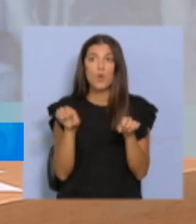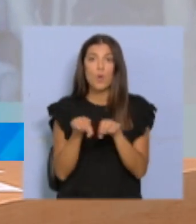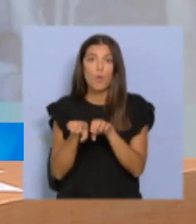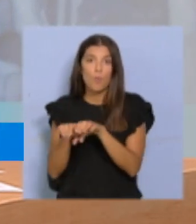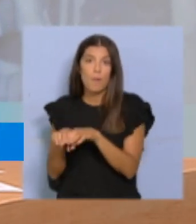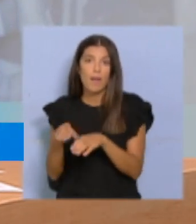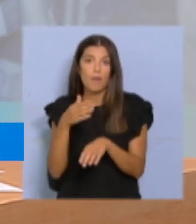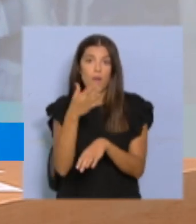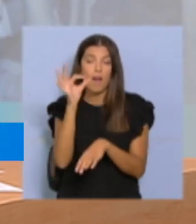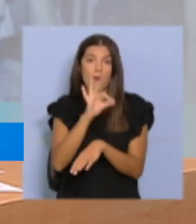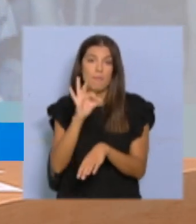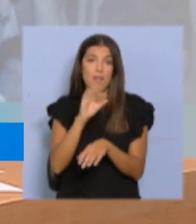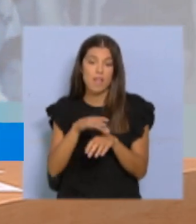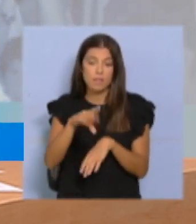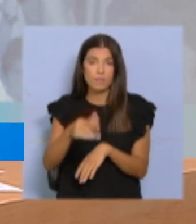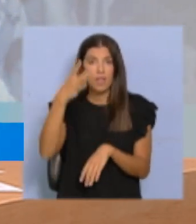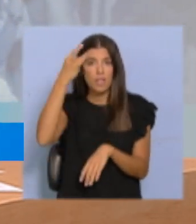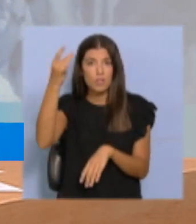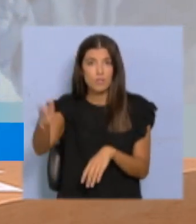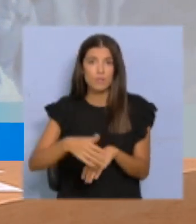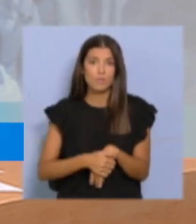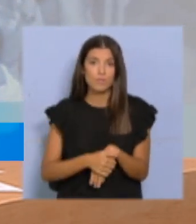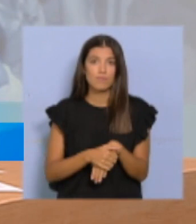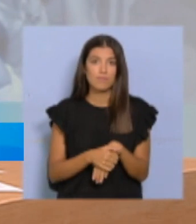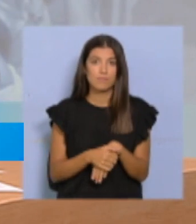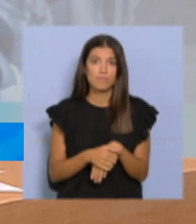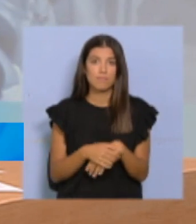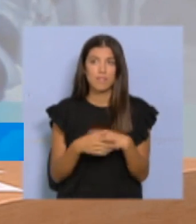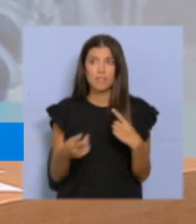não é? Além de ter boa vista, tem muito mais